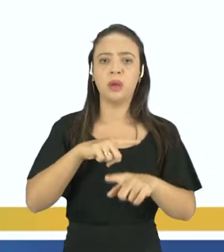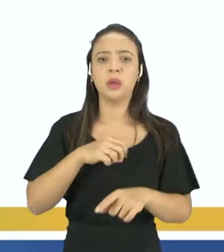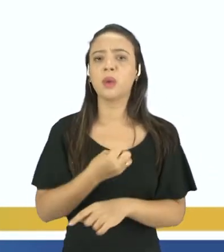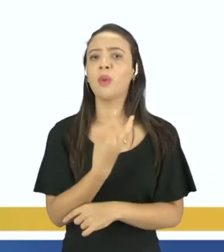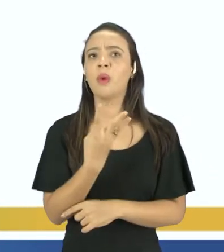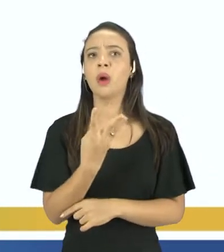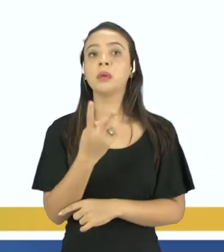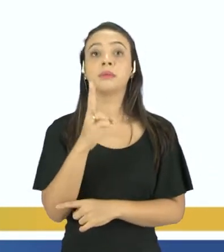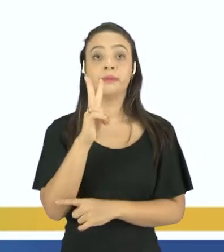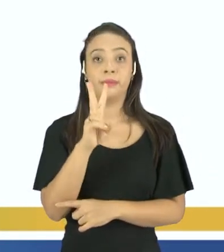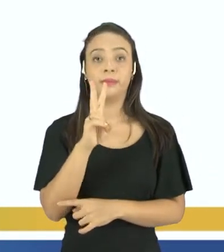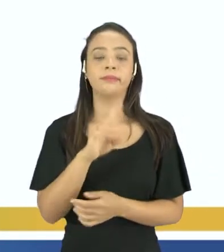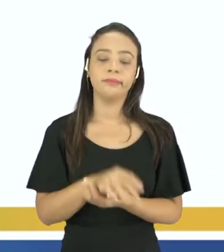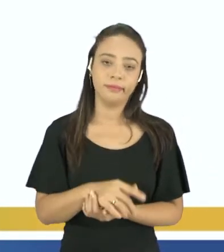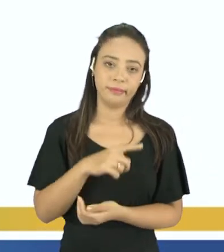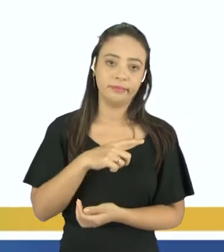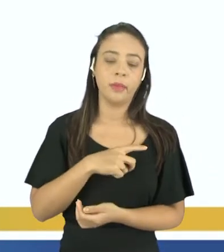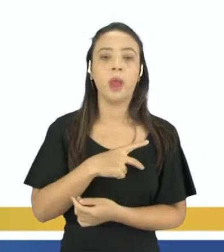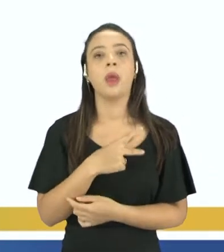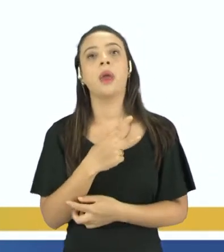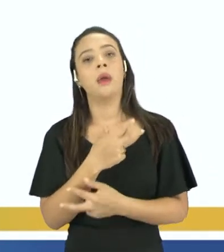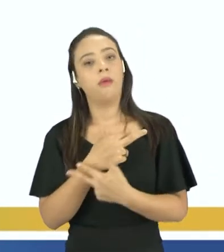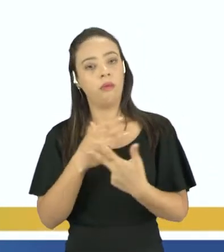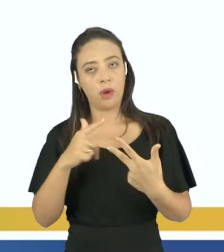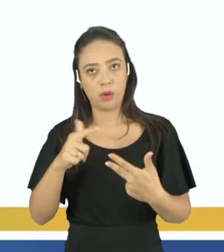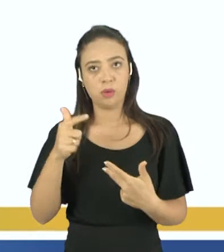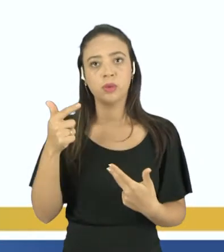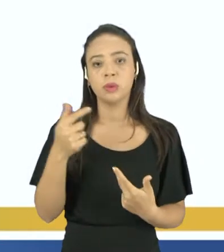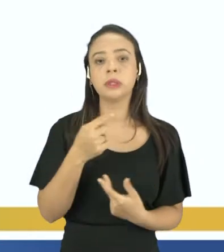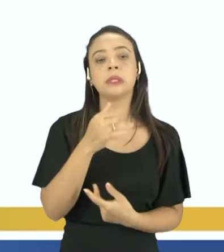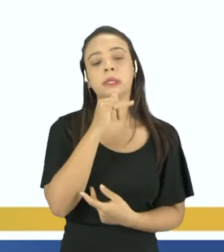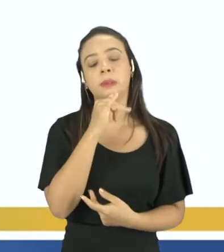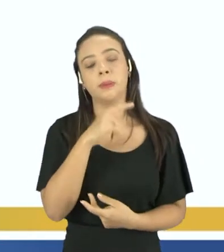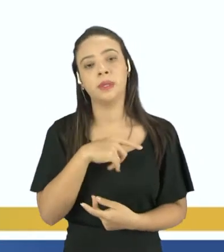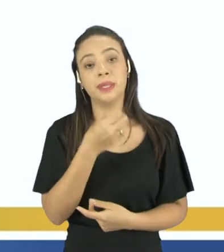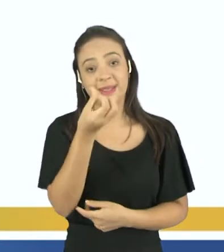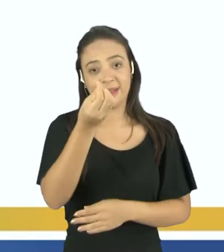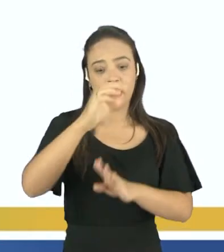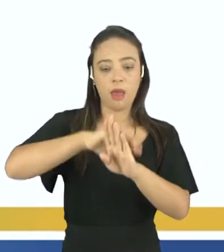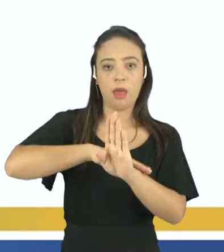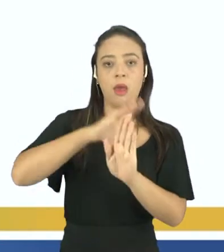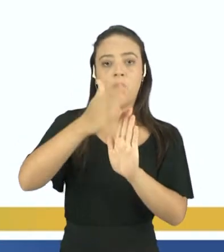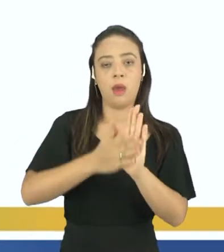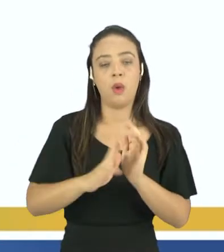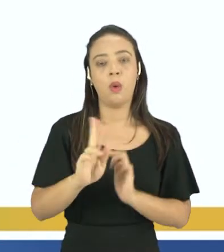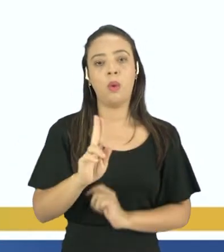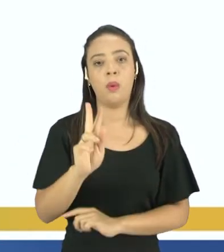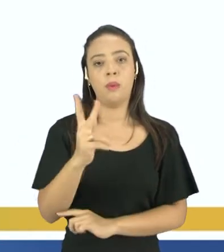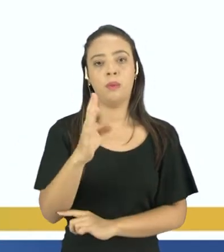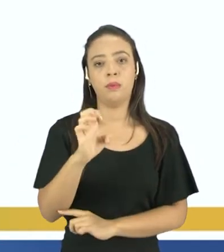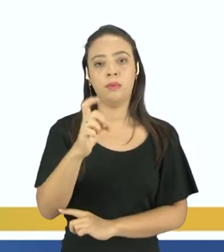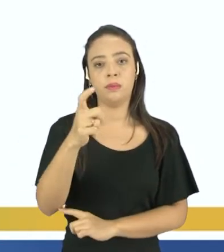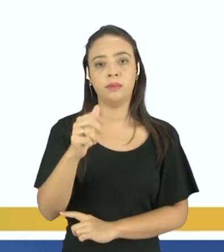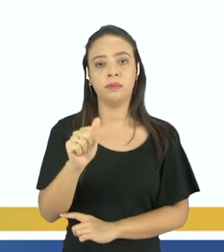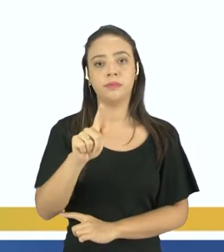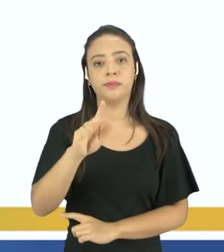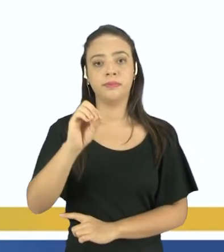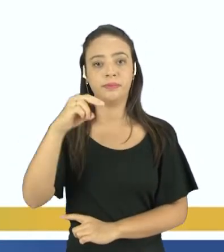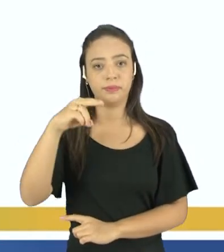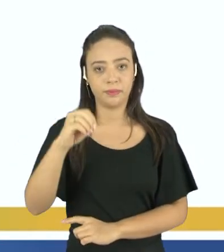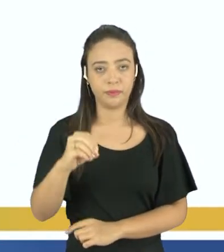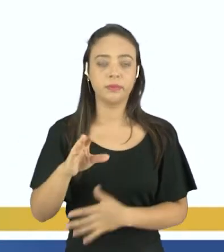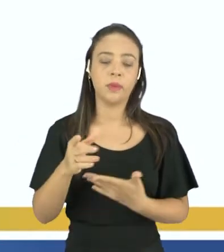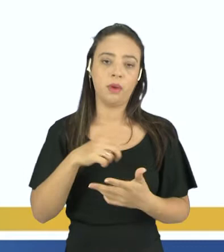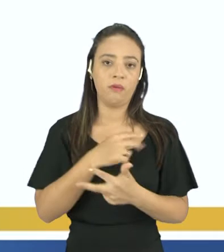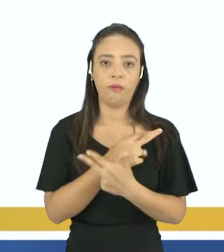E aí nós vamos ter o pentágono vamos ter o outro por é bem aí que tem 6 lados que a gente chama de ex-aluno né Então observa que nós